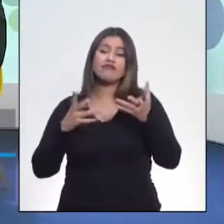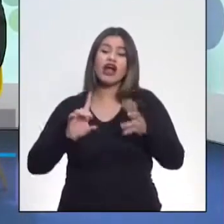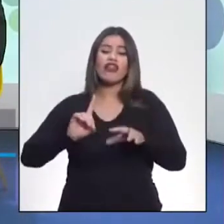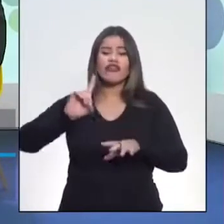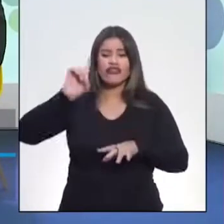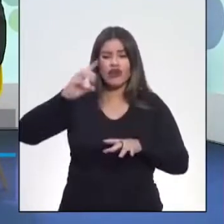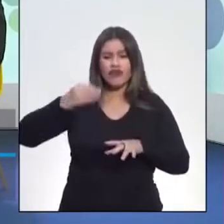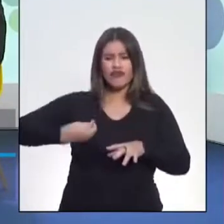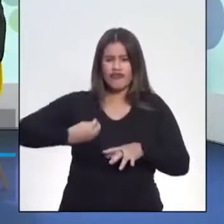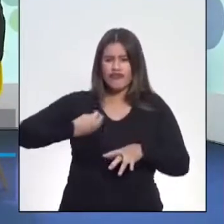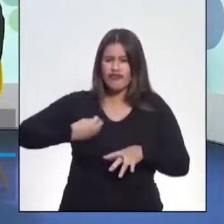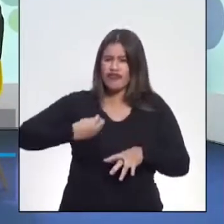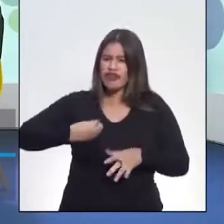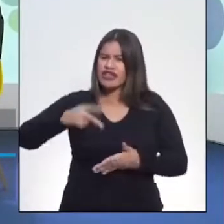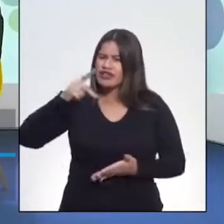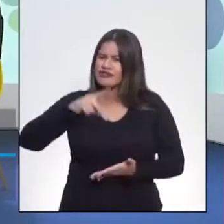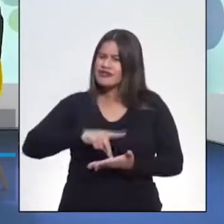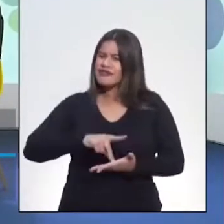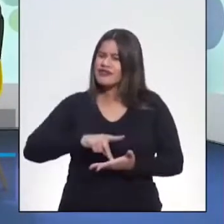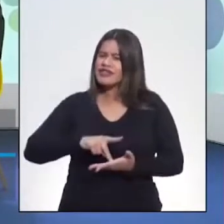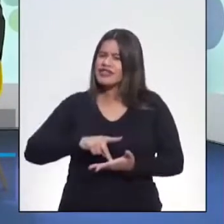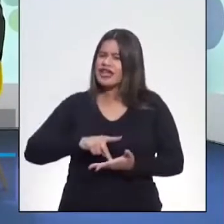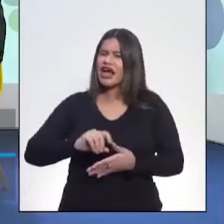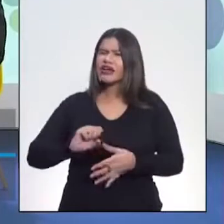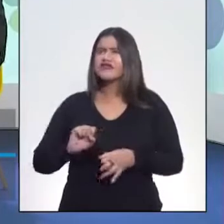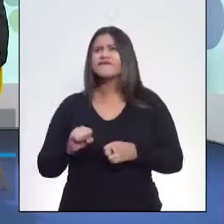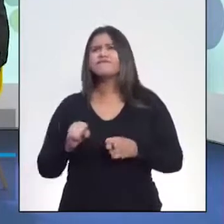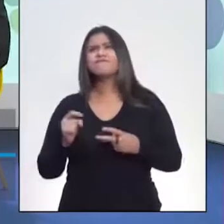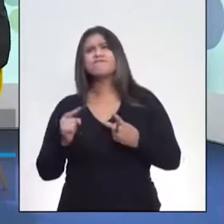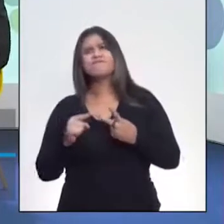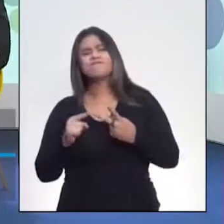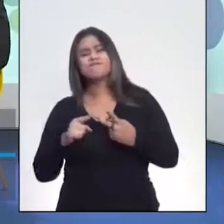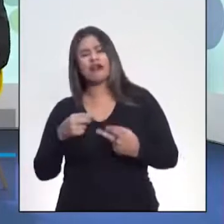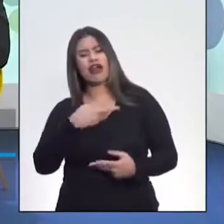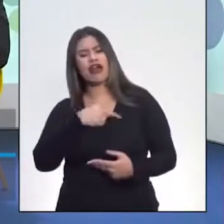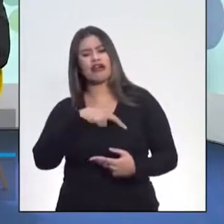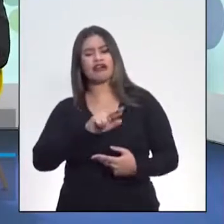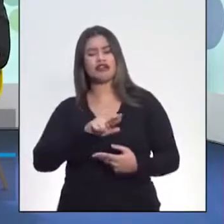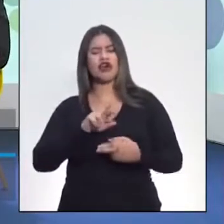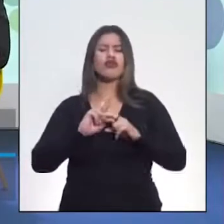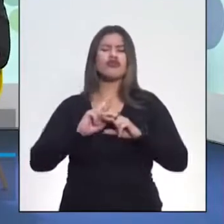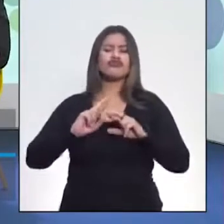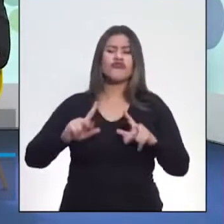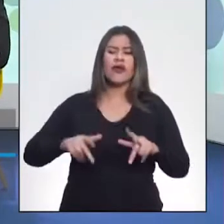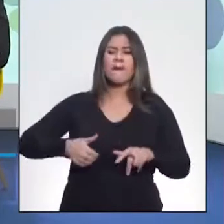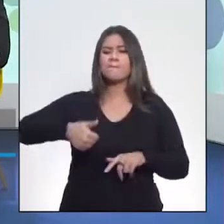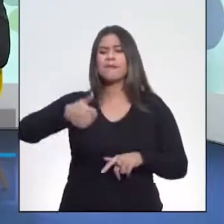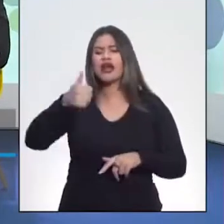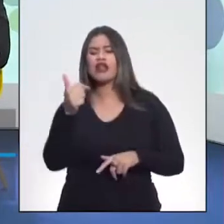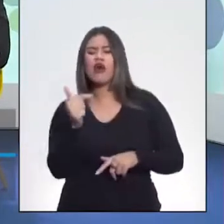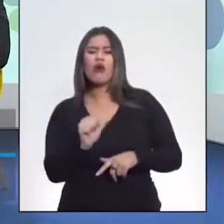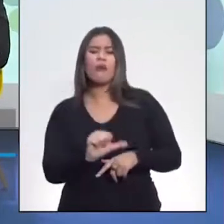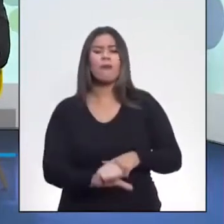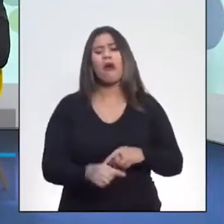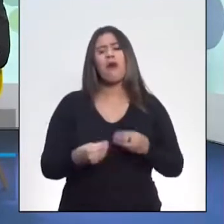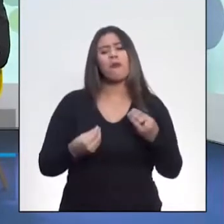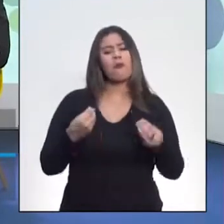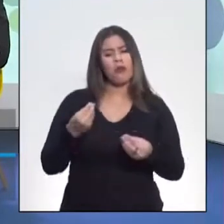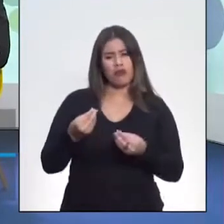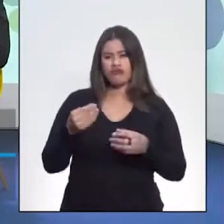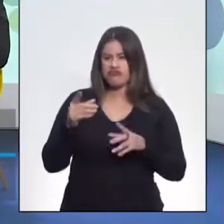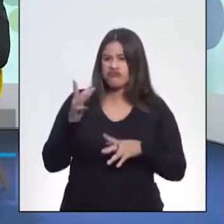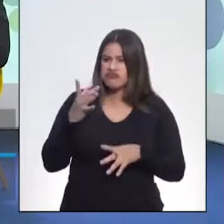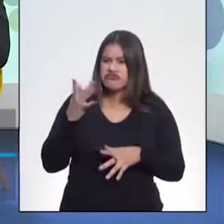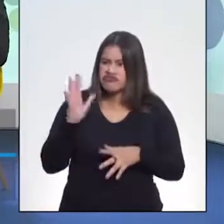os deuses é de verdade e outra coisa mas a religião deles é diferente da nossa é melhor é pior você já ouviu